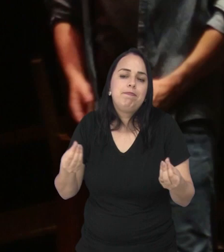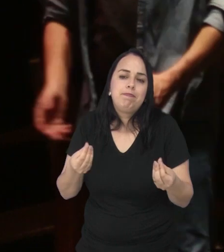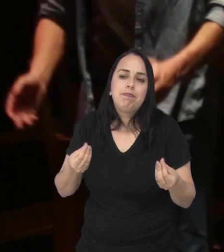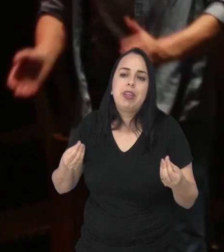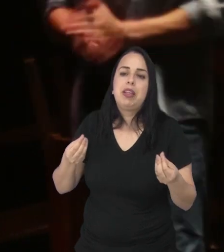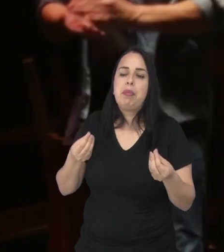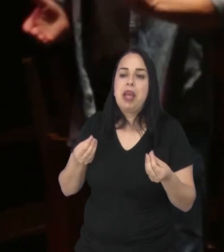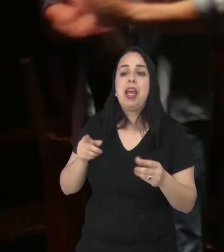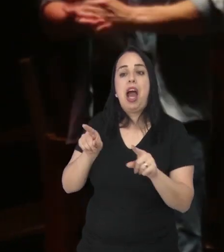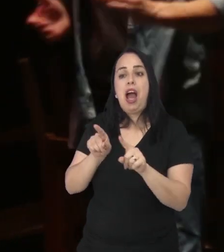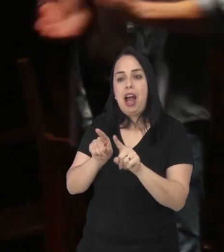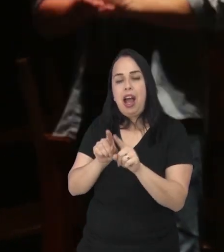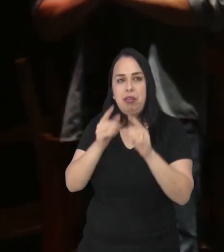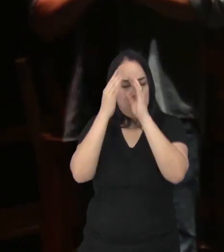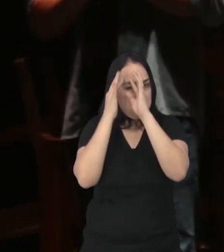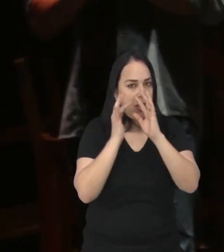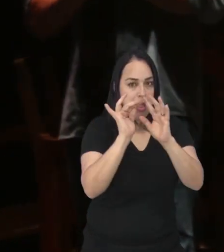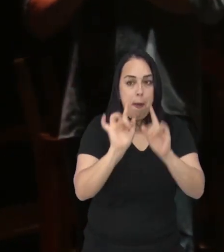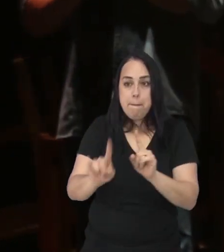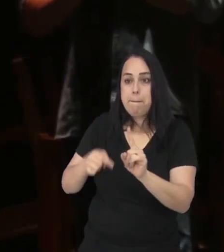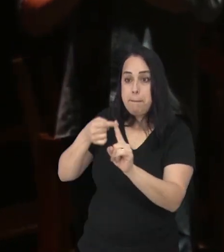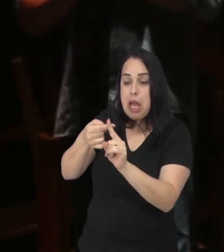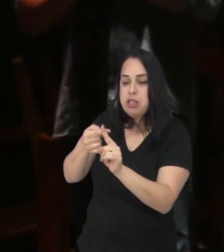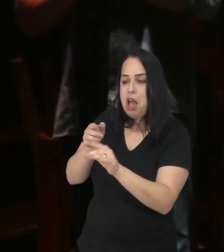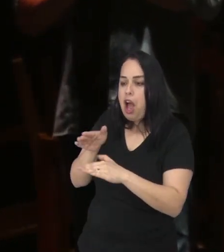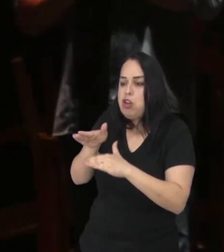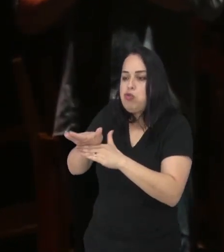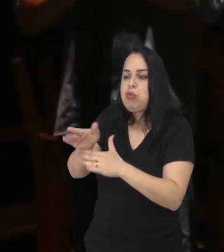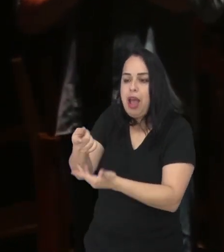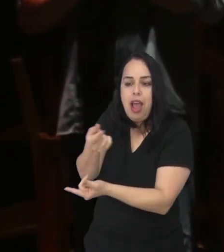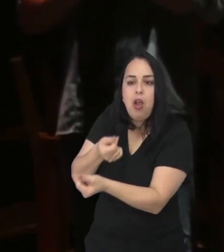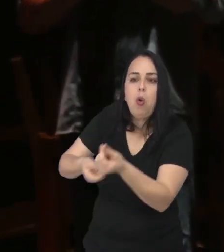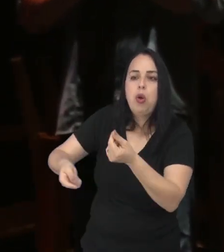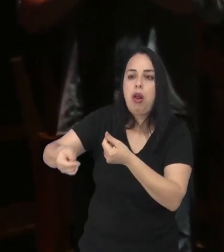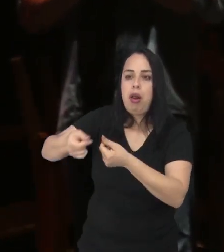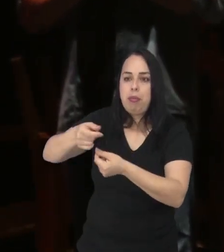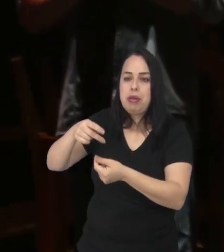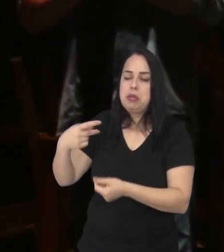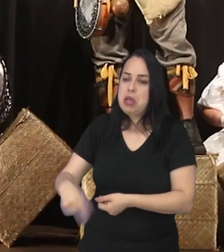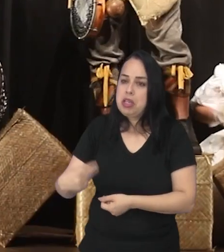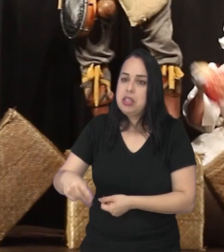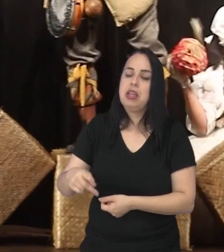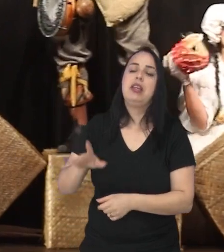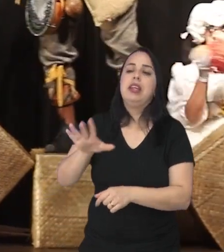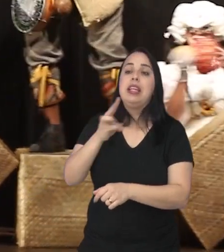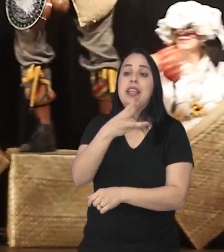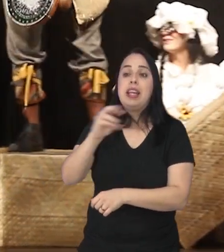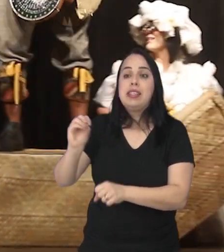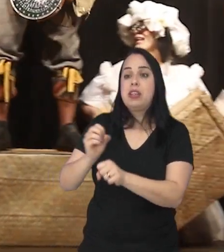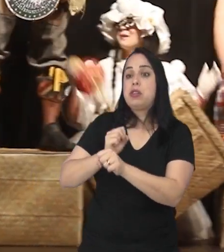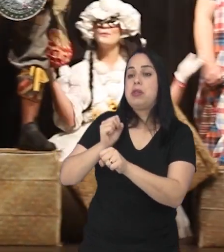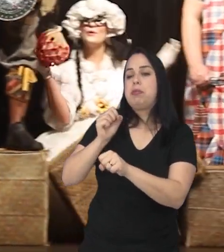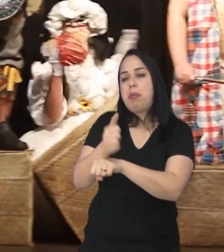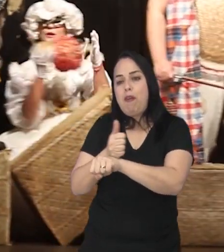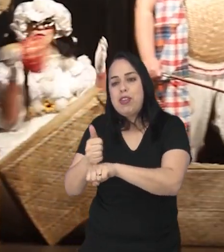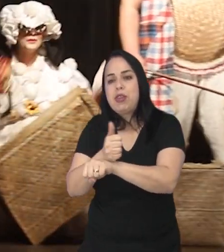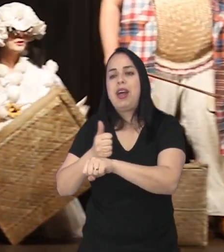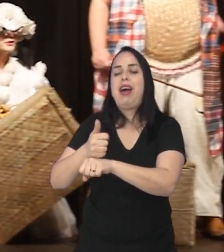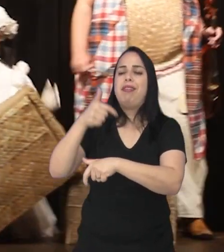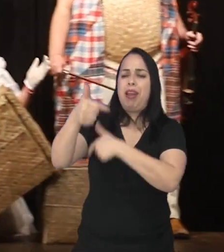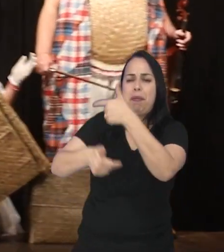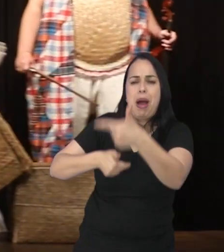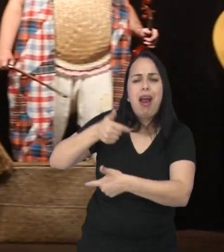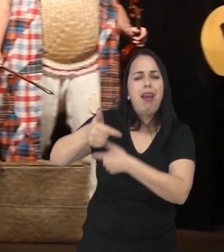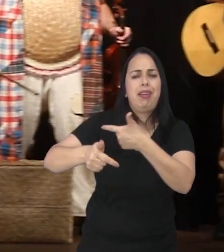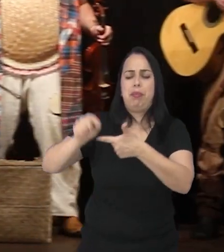aspecto da economia criativa que contribuiu, né? Foram mais de 300 profissionais trabalhando, atores,